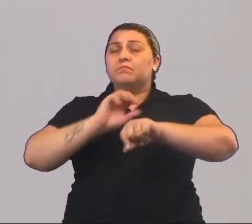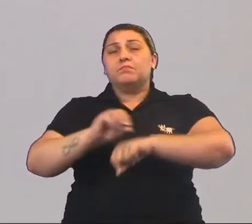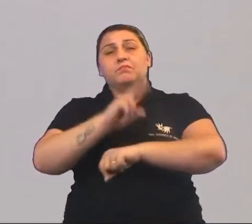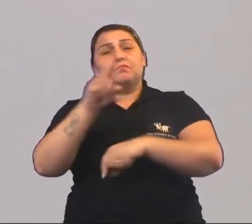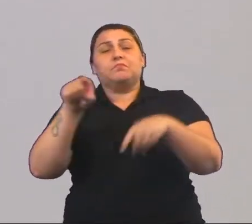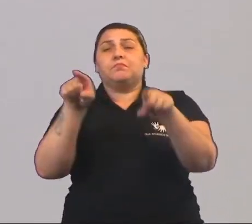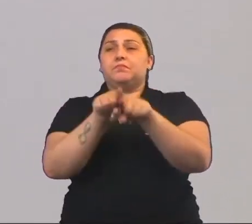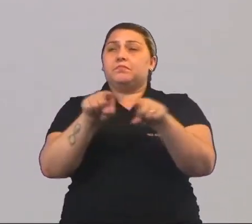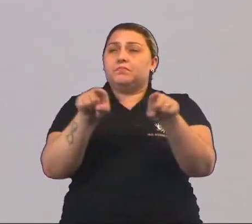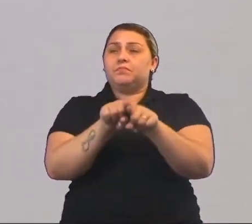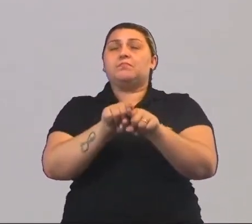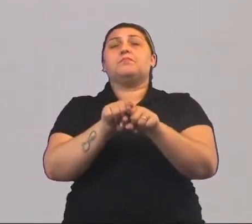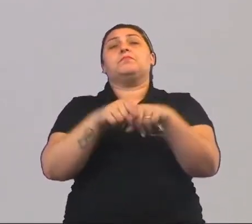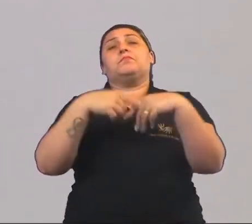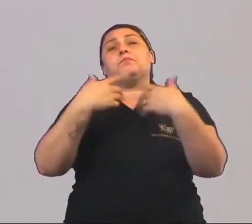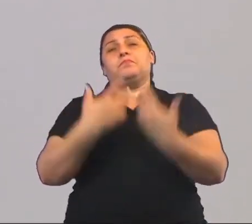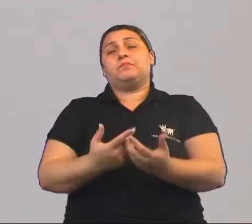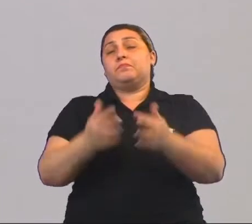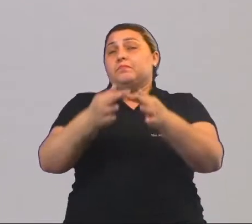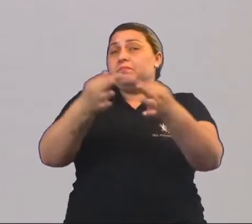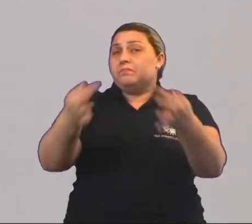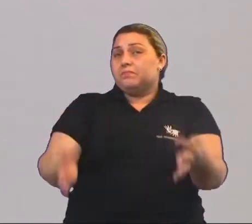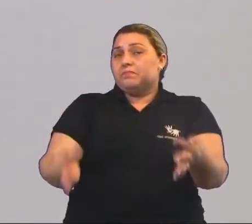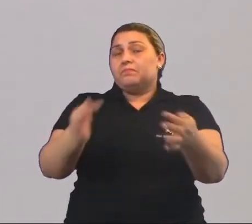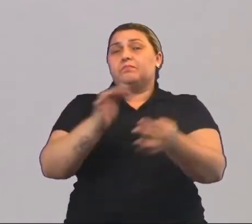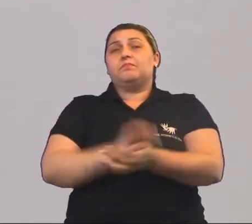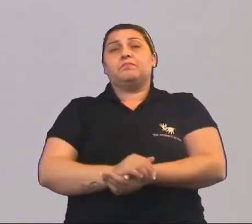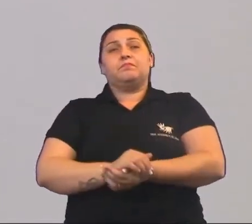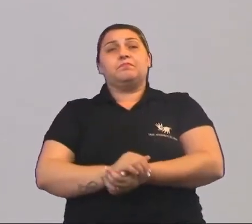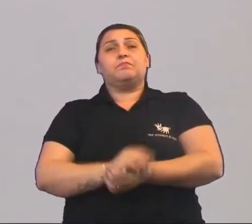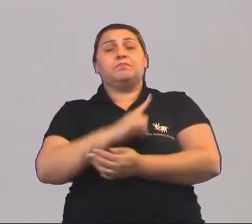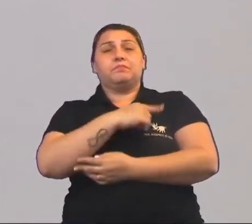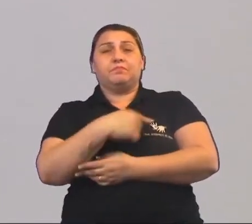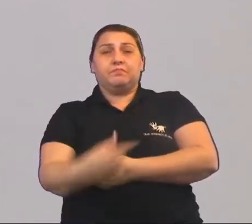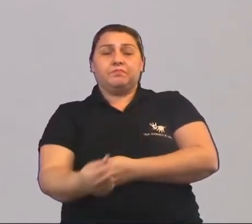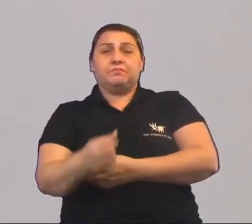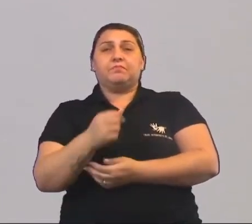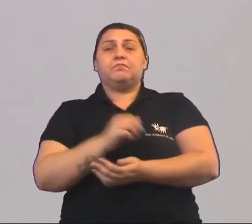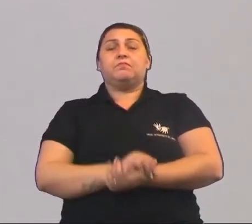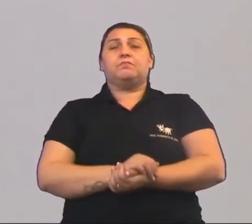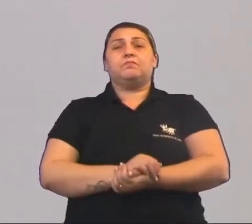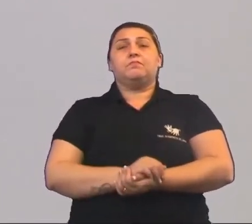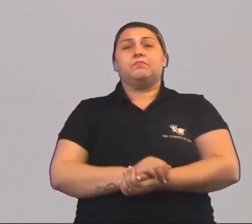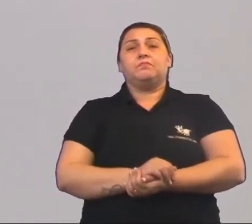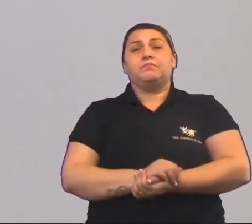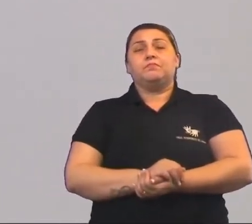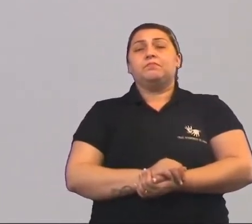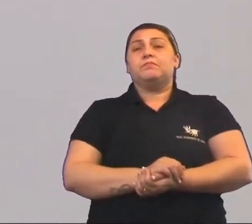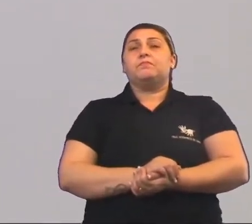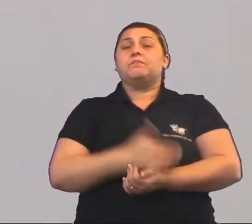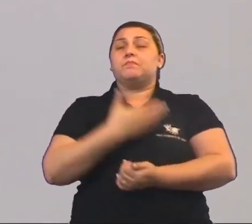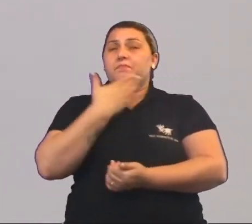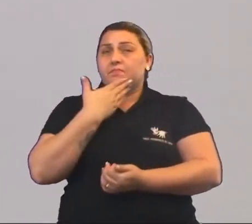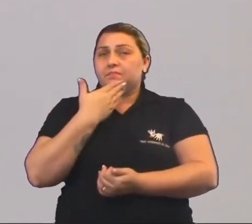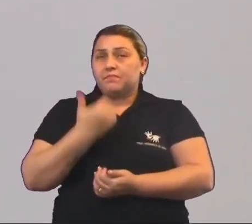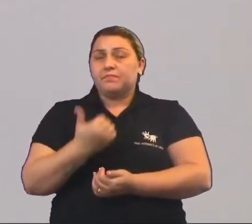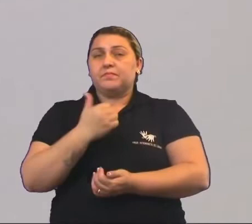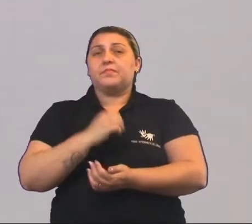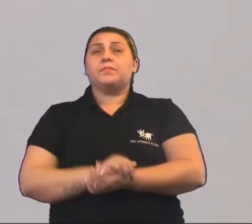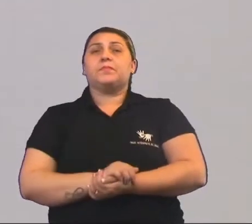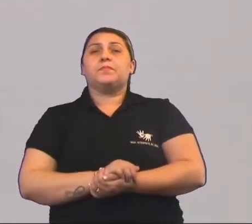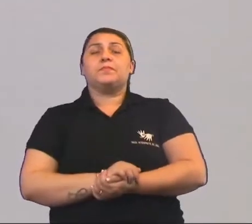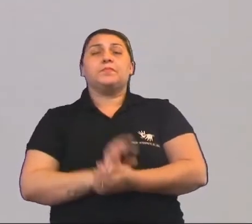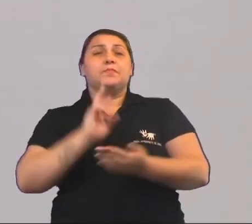ou, também colocando de uma maneira bem simples, saídas, no sentido de amenizar de